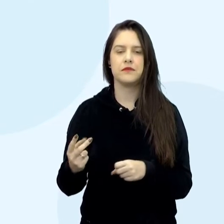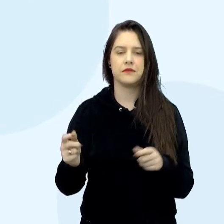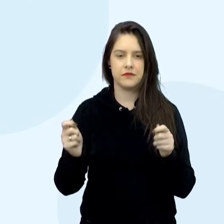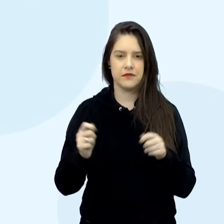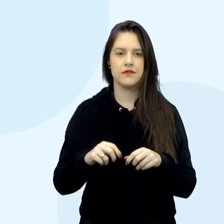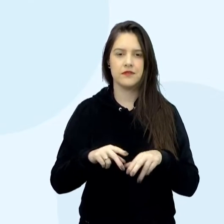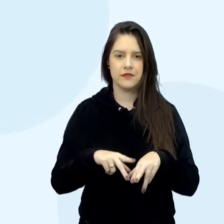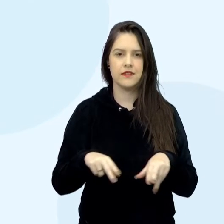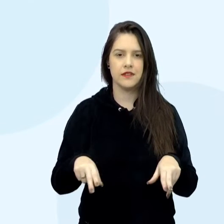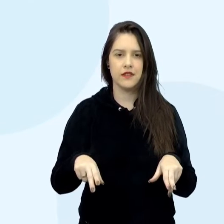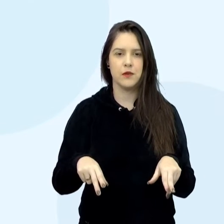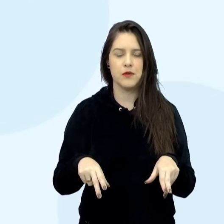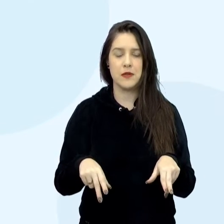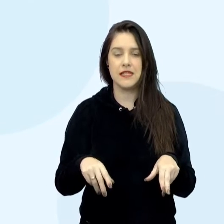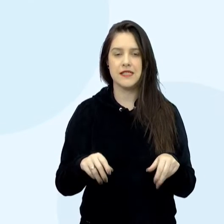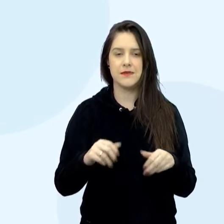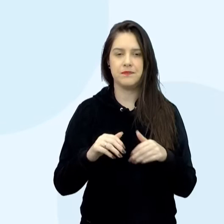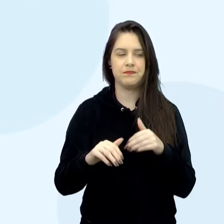lado a gente tem aí